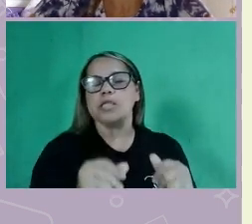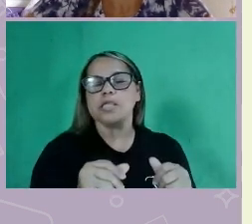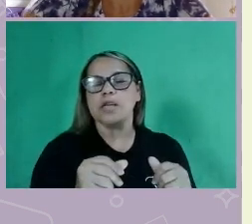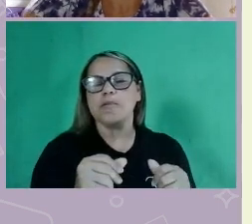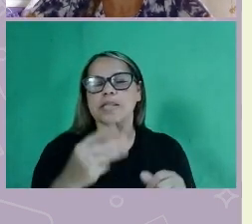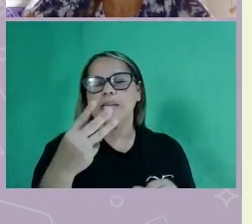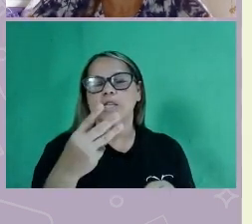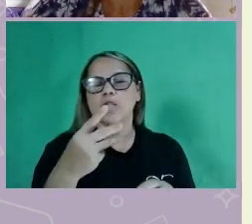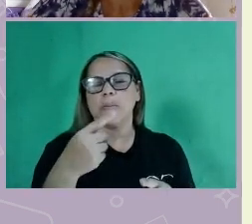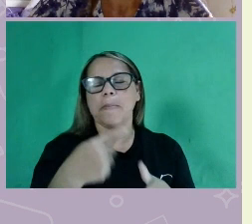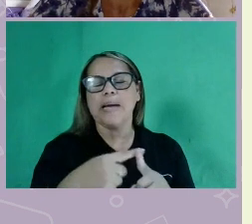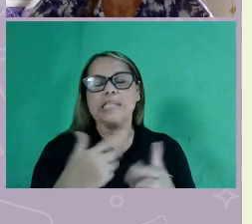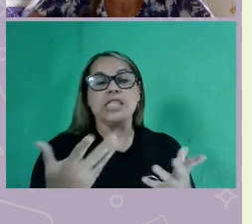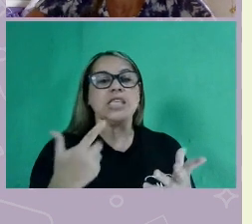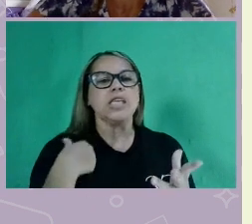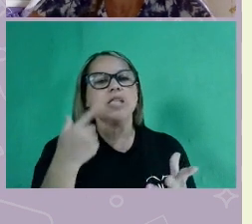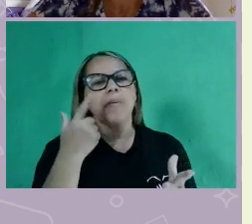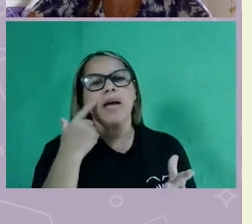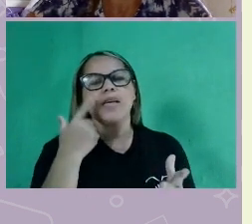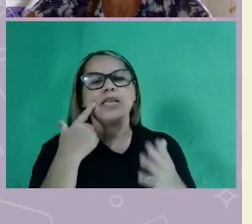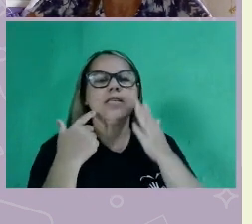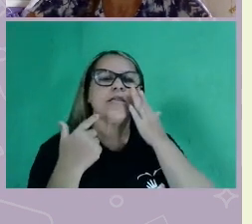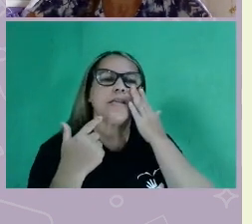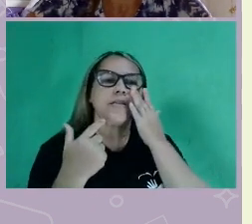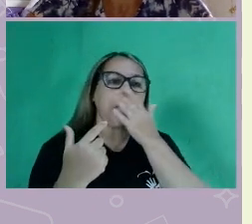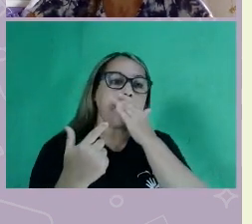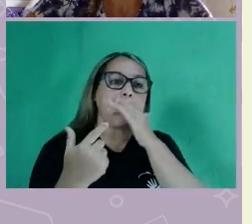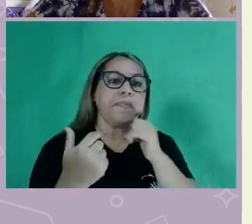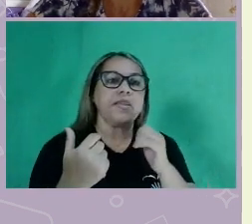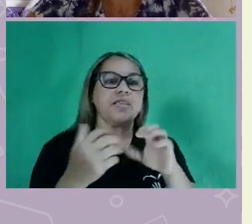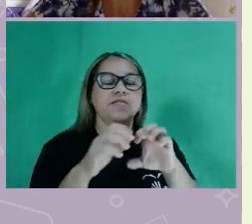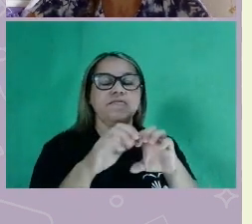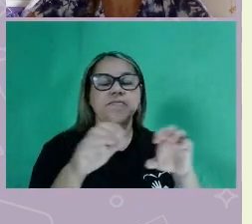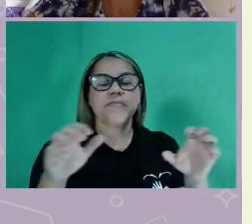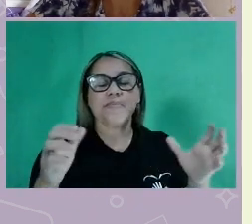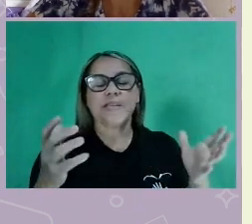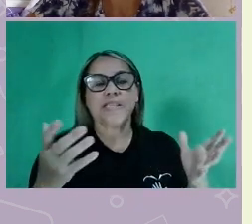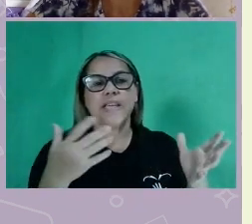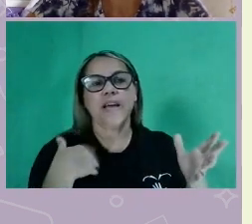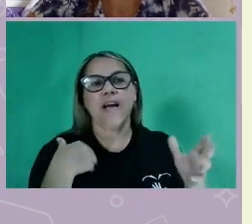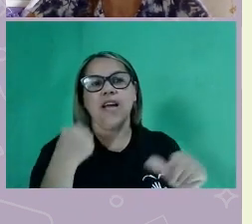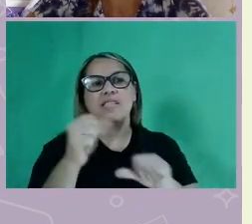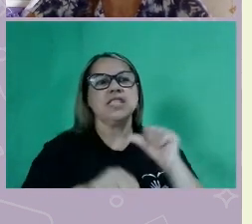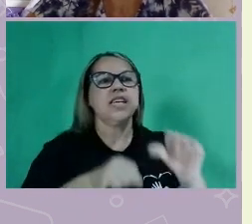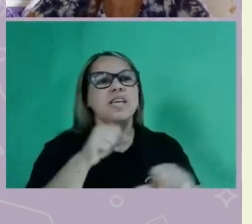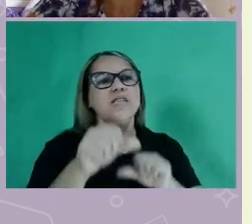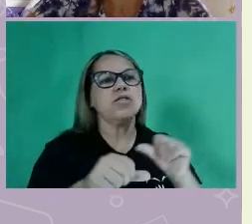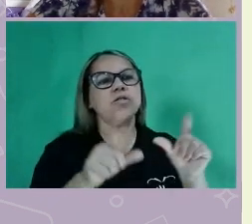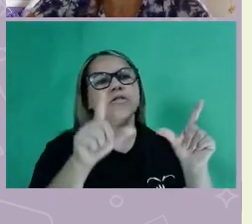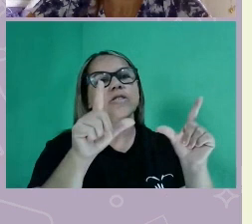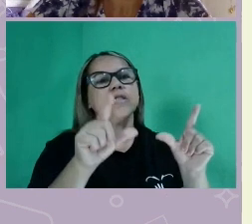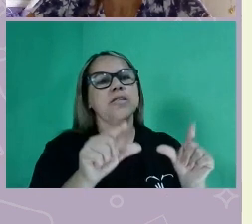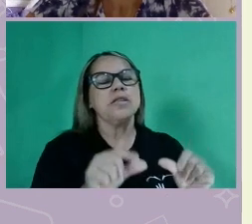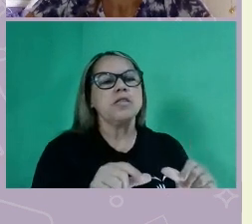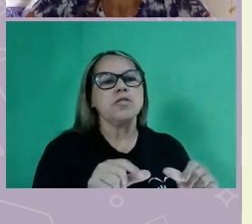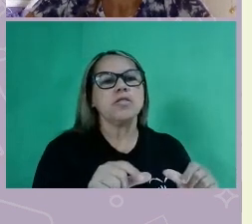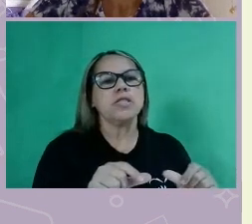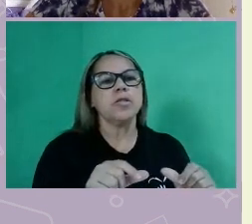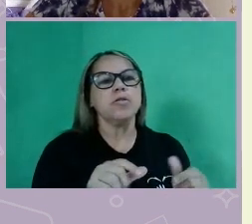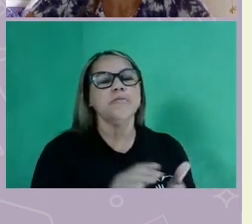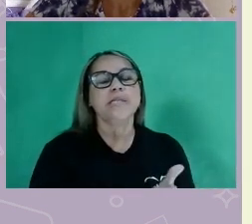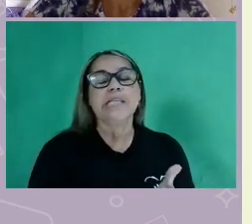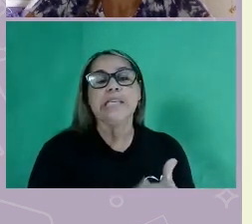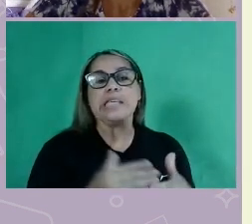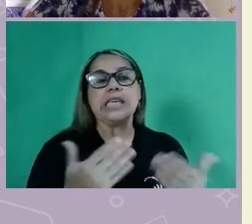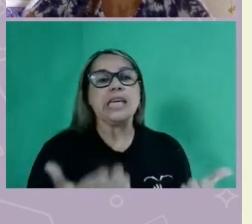aqui a gente tem as equações né as reações de redução só repetindo né e